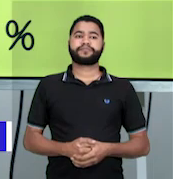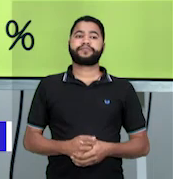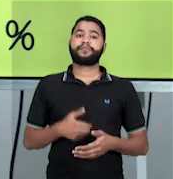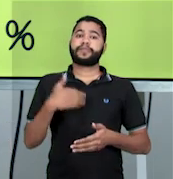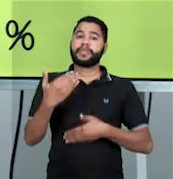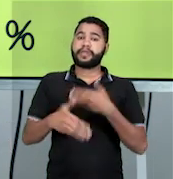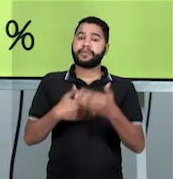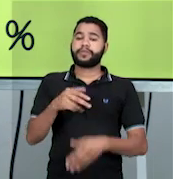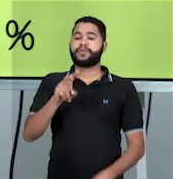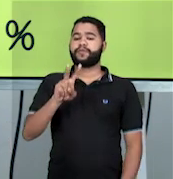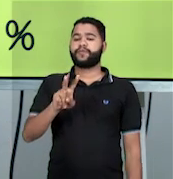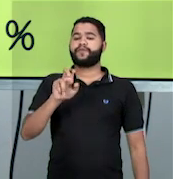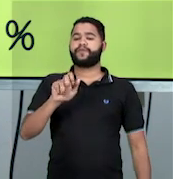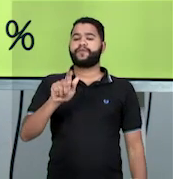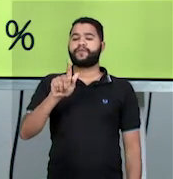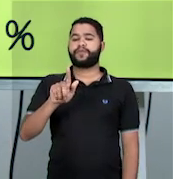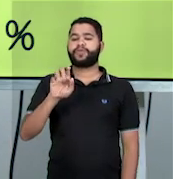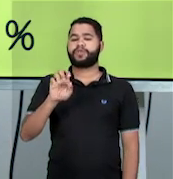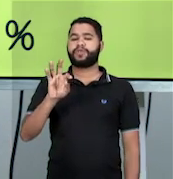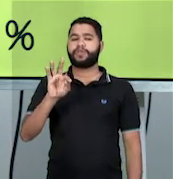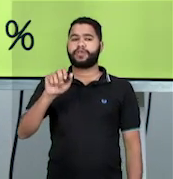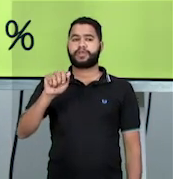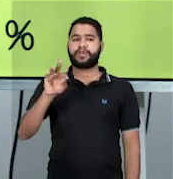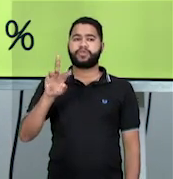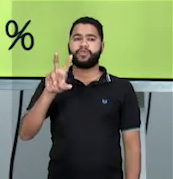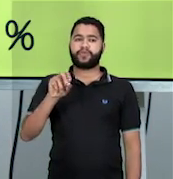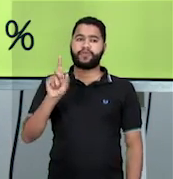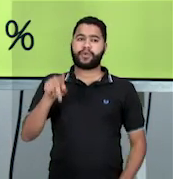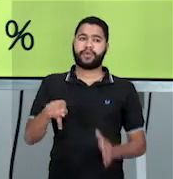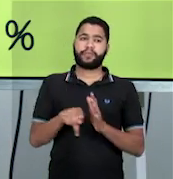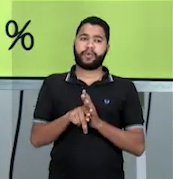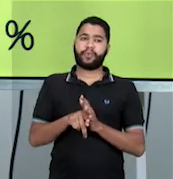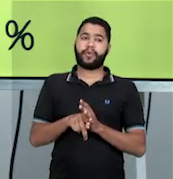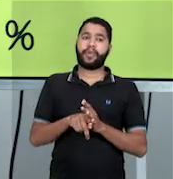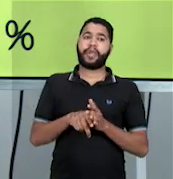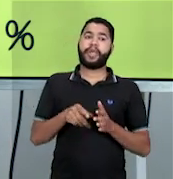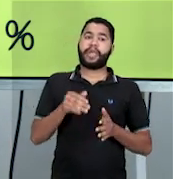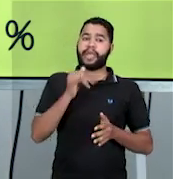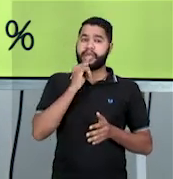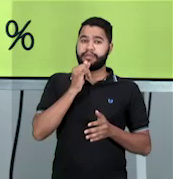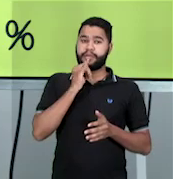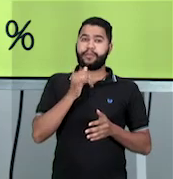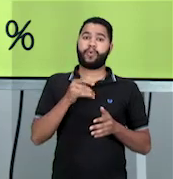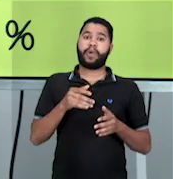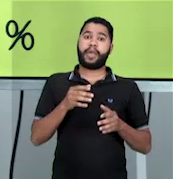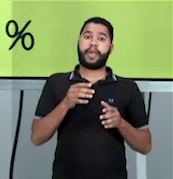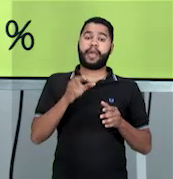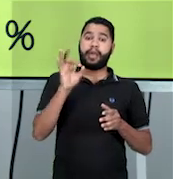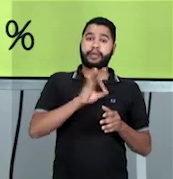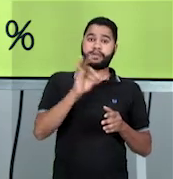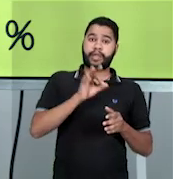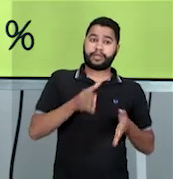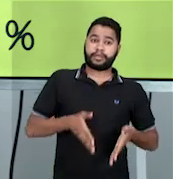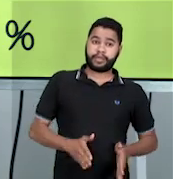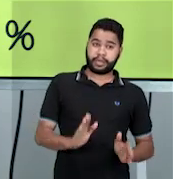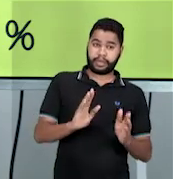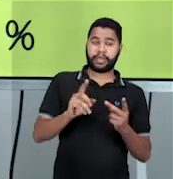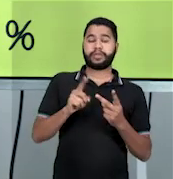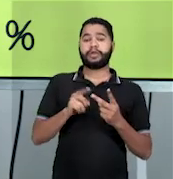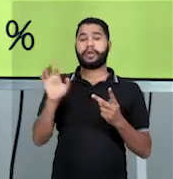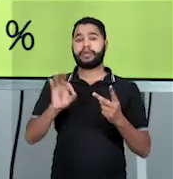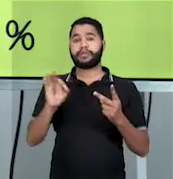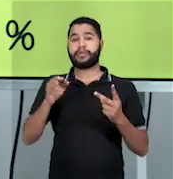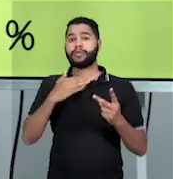Crescimento vegetativo, que seria a diferença entre a taxa de natalidade e a taxa de mortalidade. É aí que a gente volta na questão do conceito